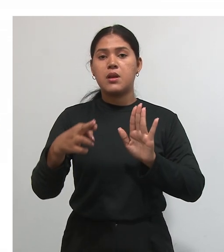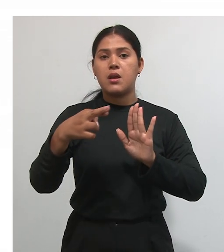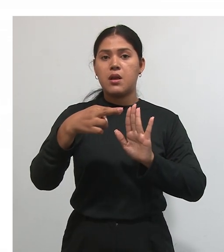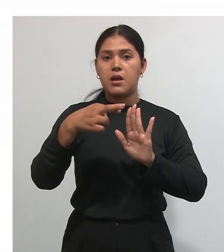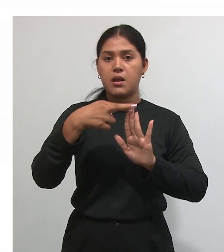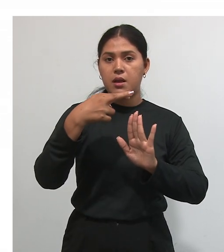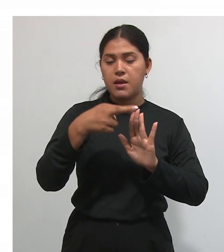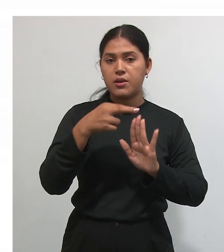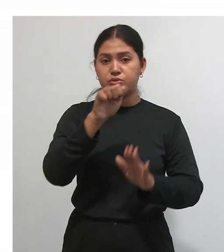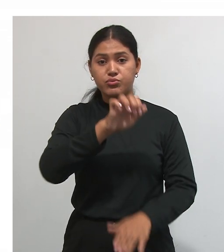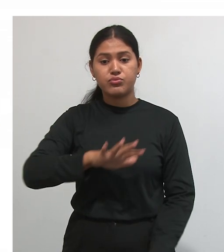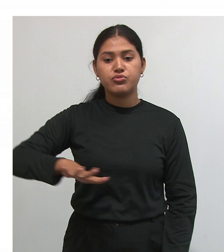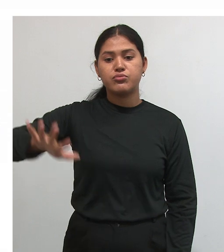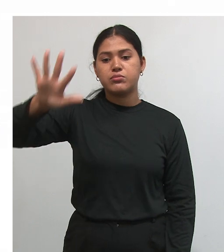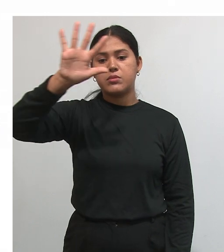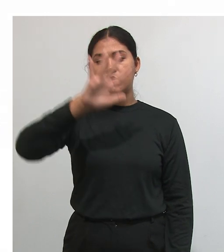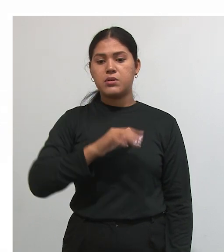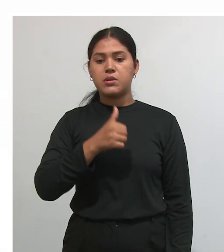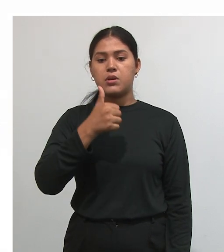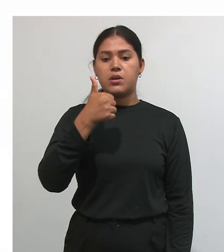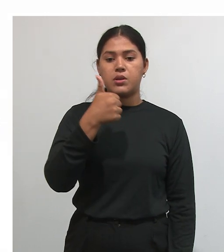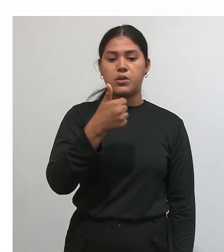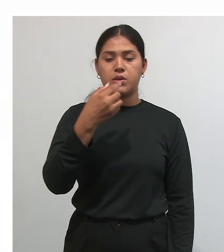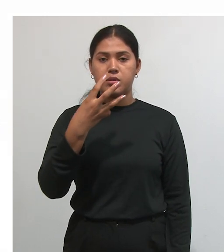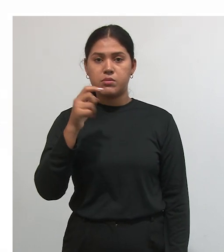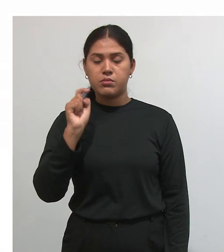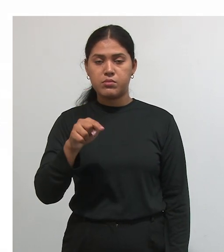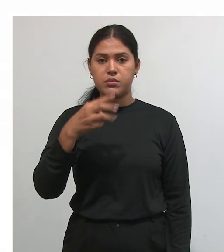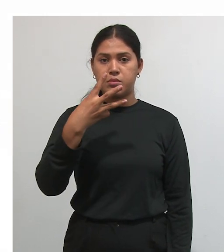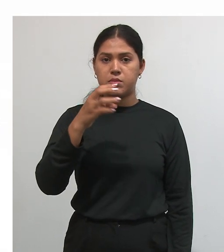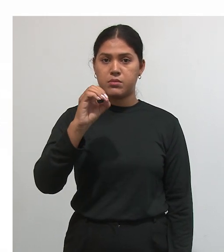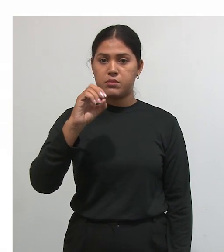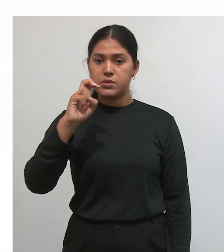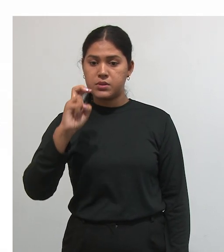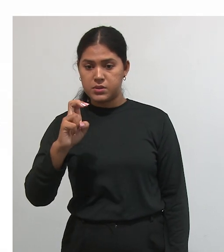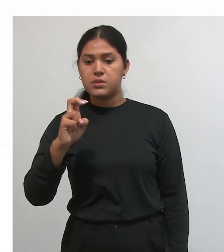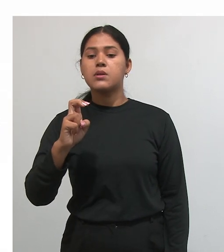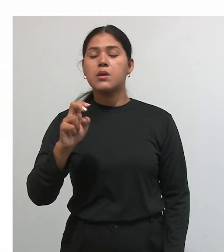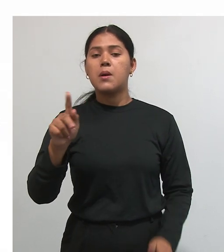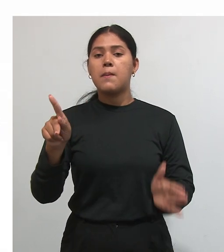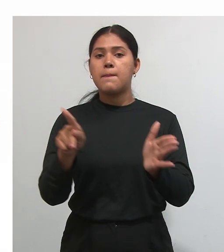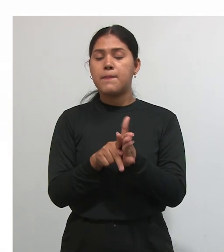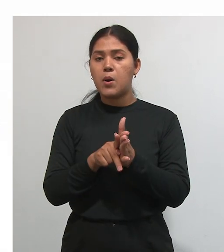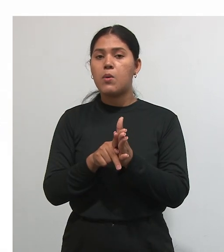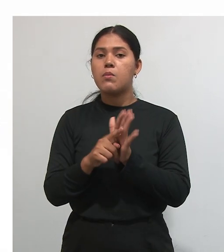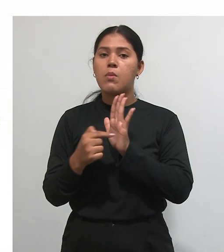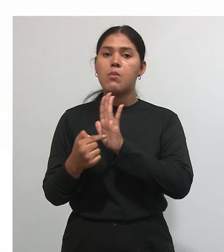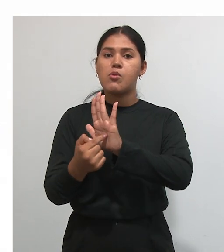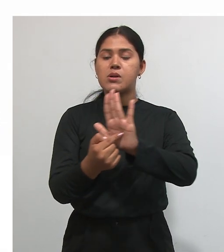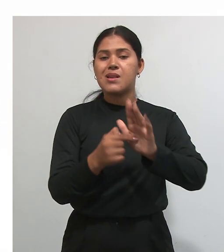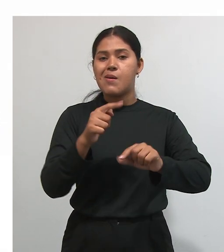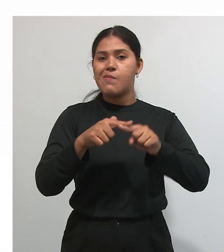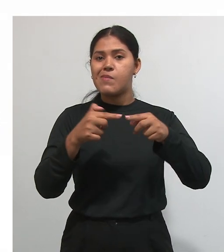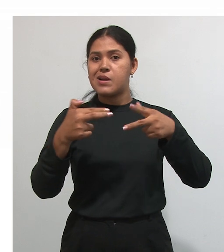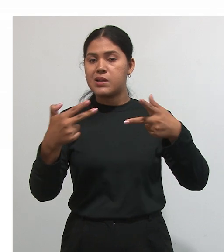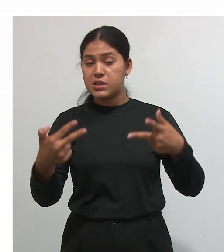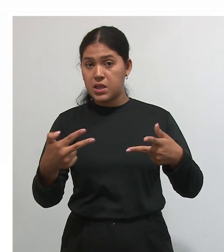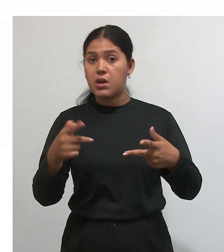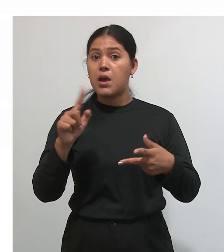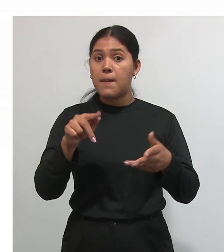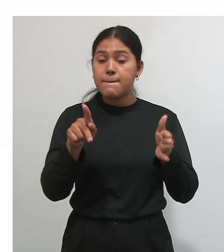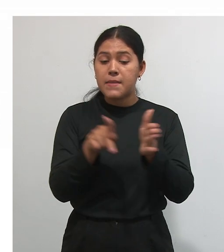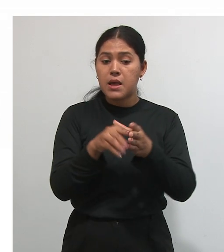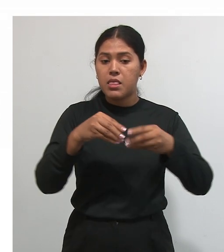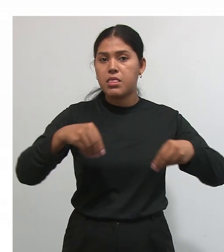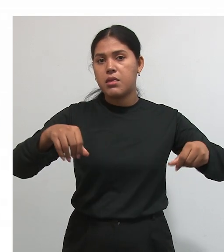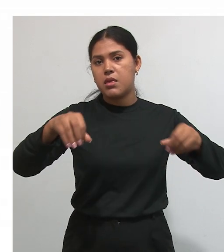geral aplicada aqui também a todos os entes públicos, que é a Lei 12.305, que trata também aqui da Política Nacional de Resíduos Sólidos,